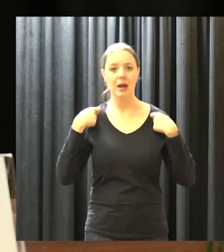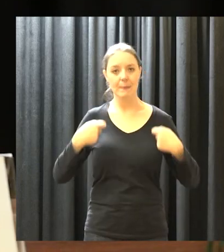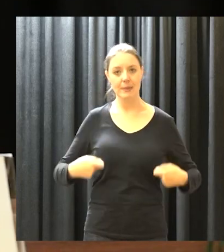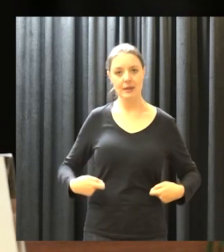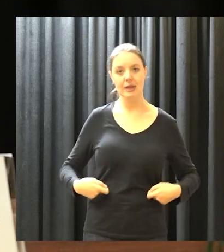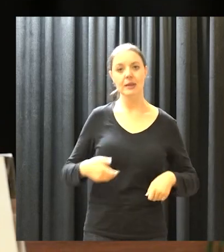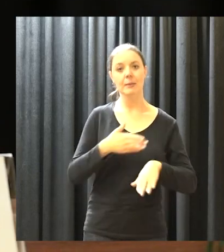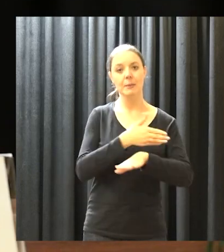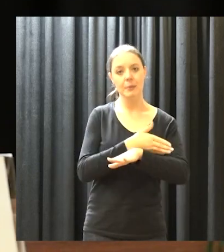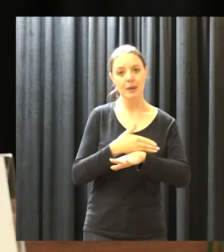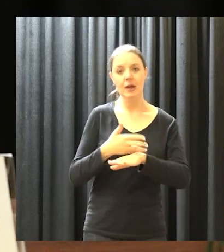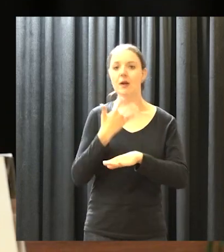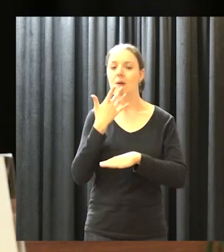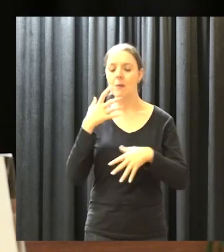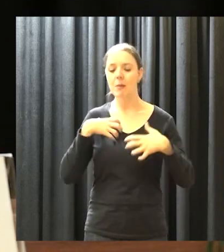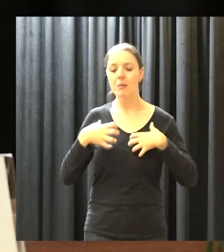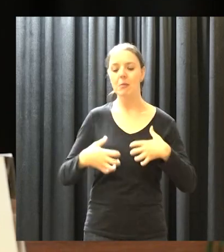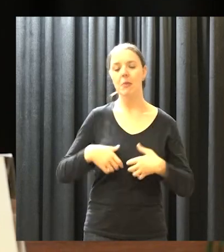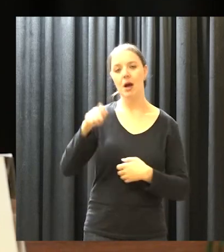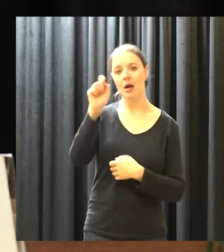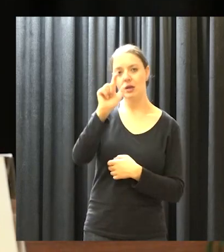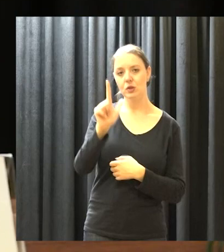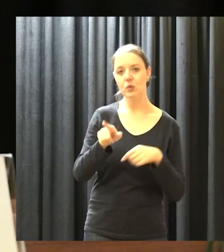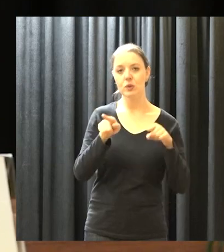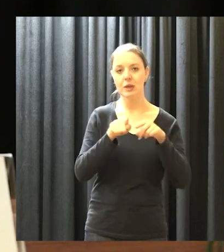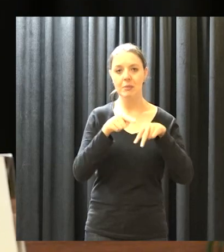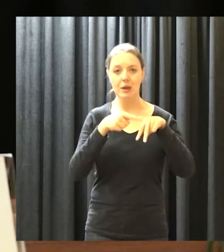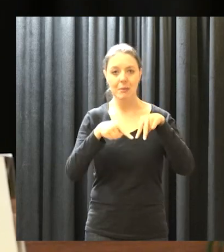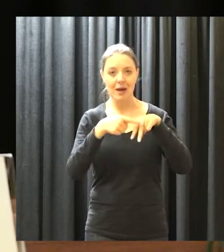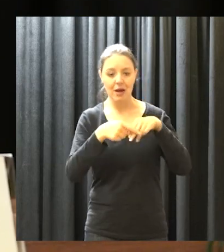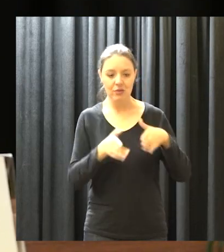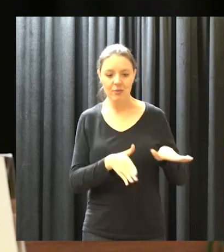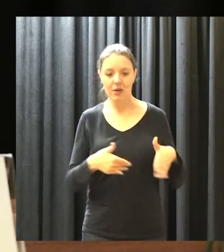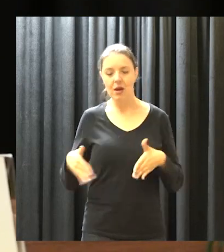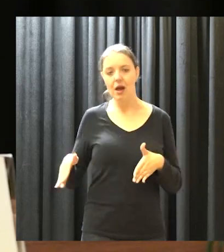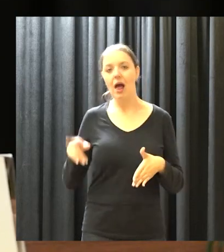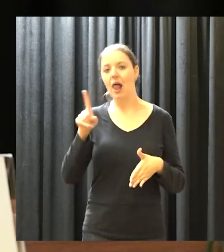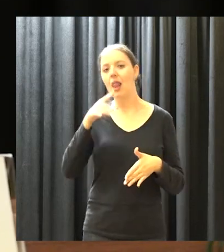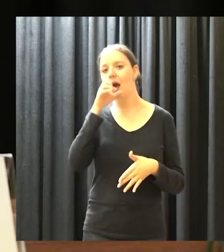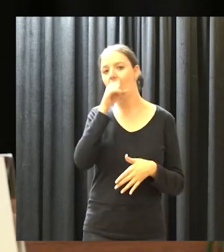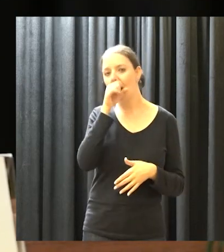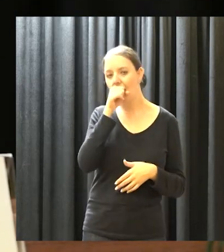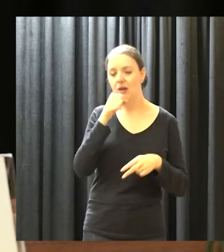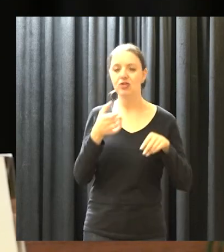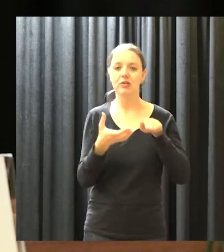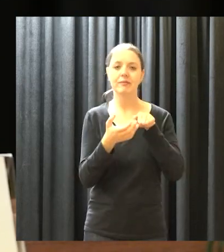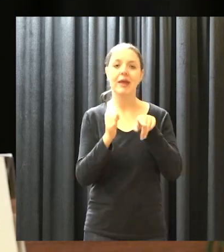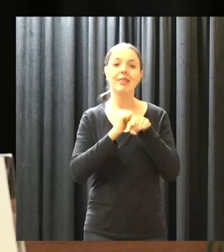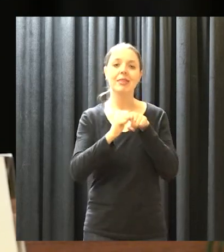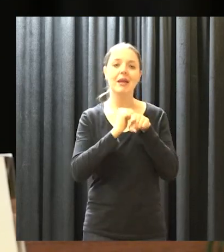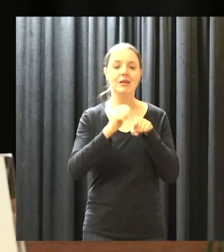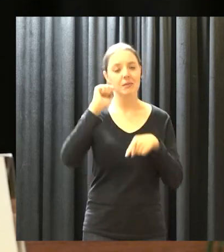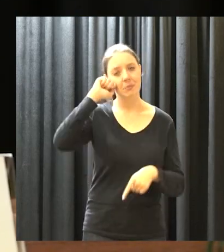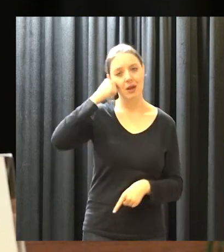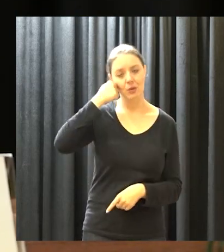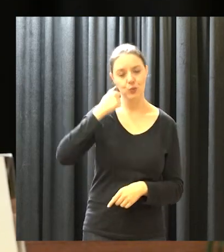marinho. E uso uma calça pantalona cor de laranja e um tênis preto.